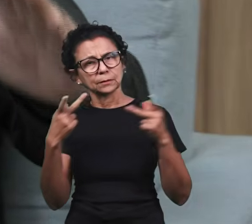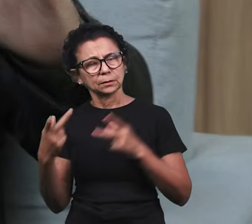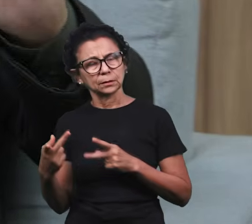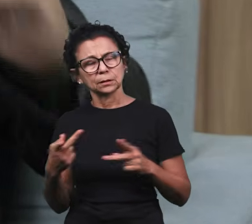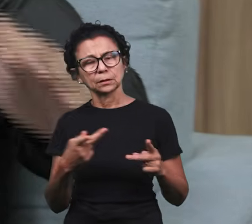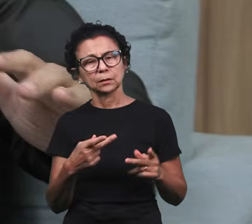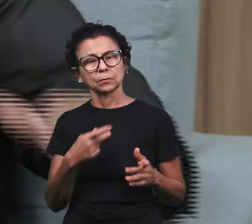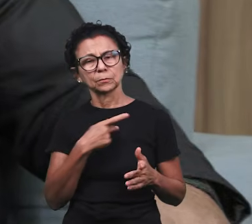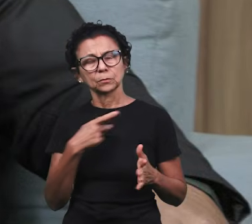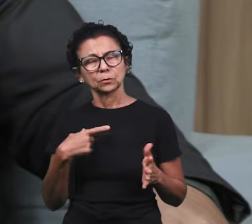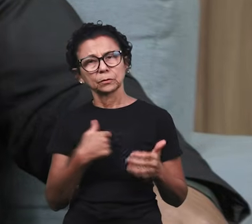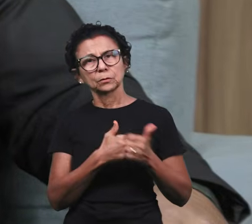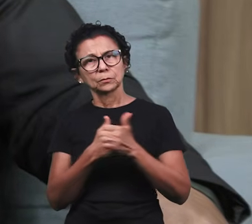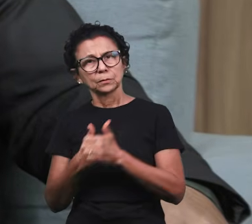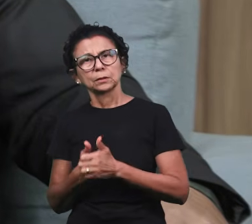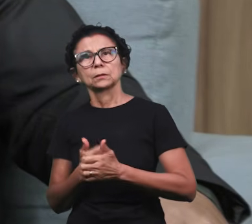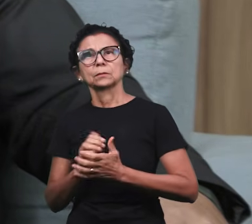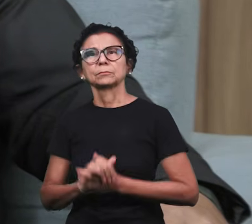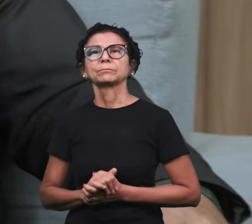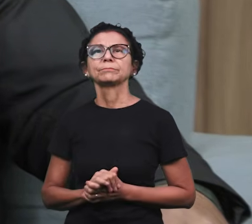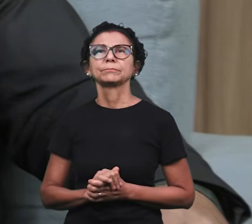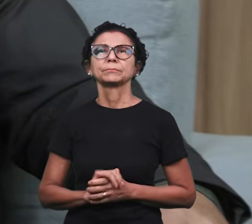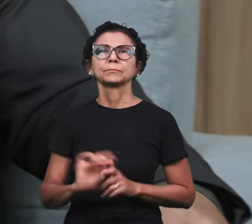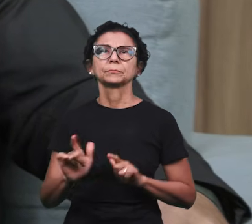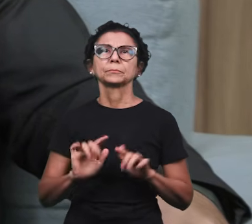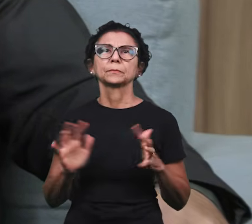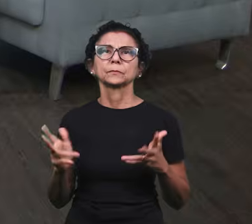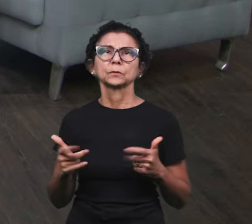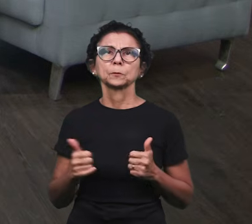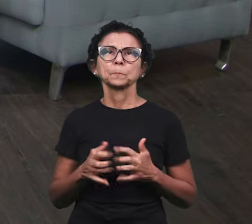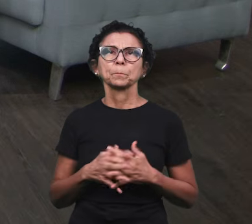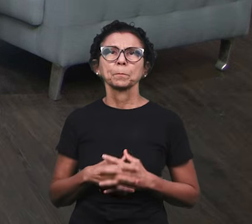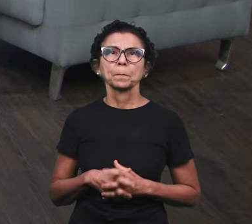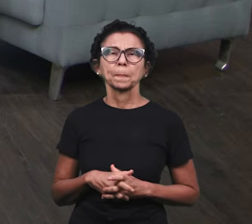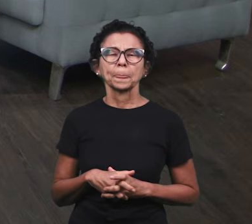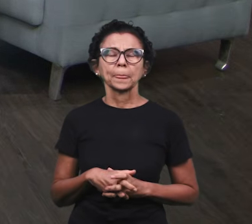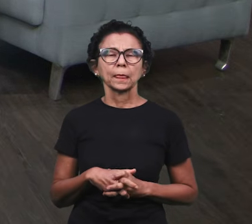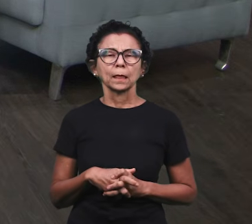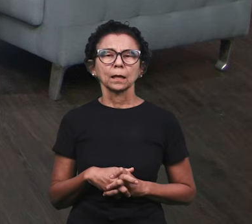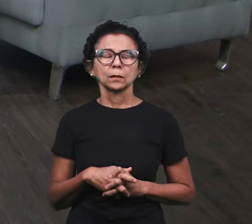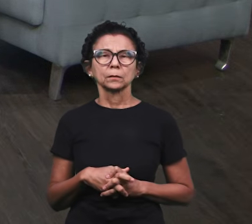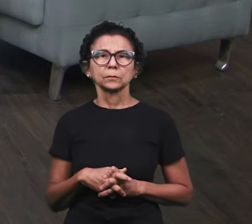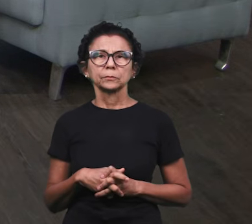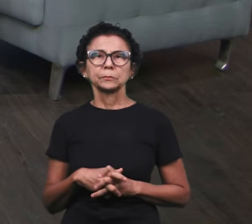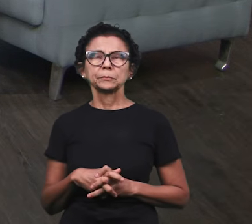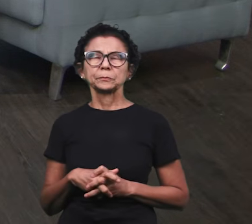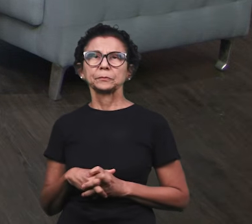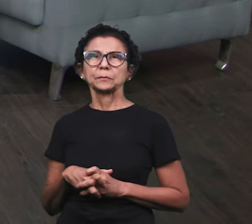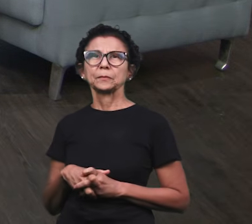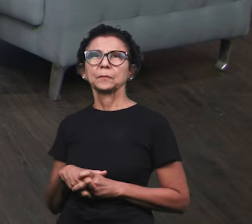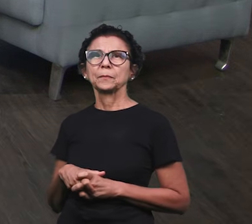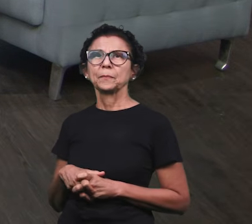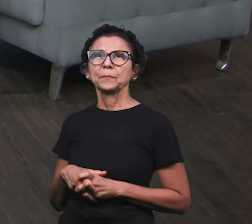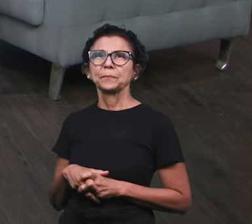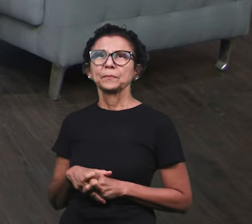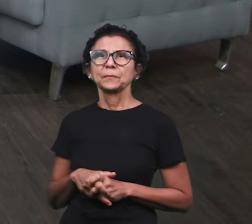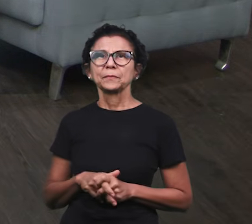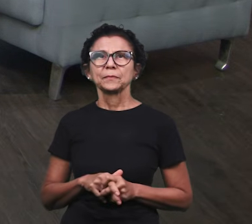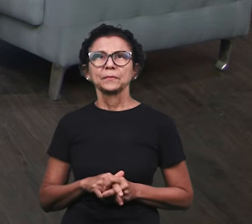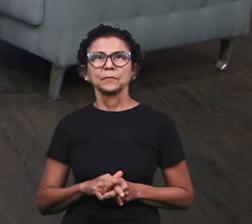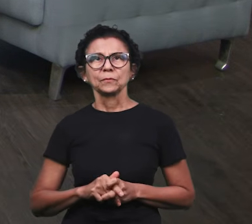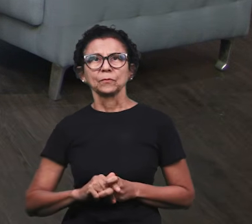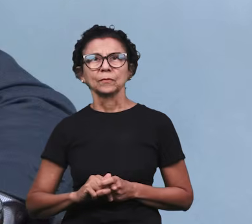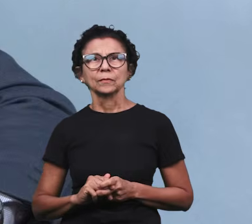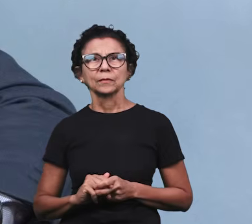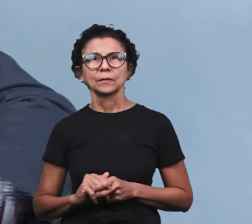estar lá dando assistência, fazendo visitas. Que trabalho maravilhoso. Abel, sabe uma coisa? Muitas vezes o jovem quer dar assistência